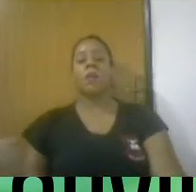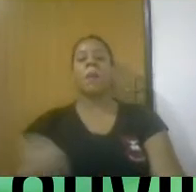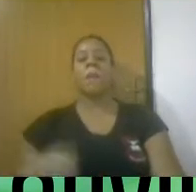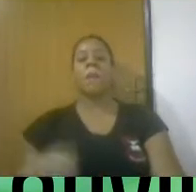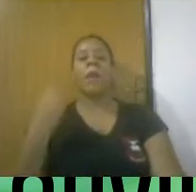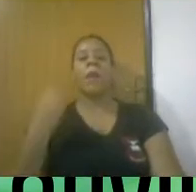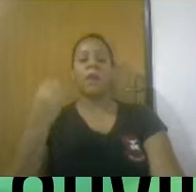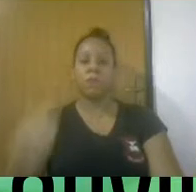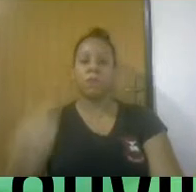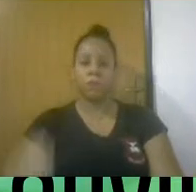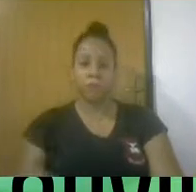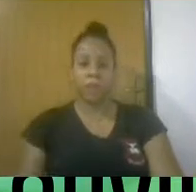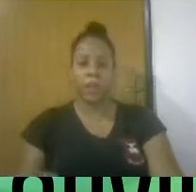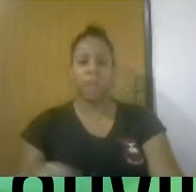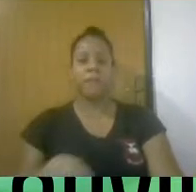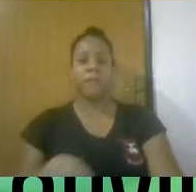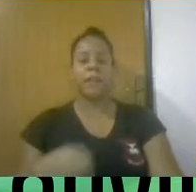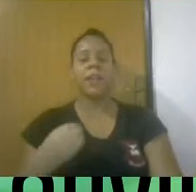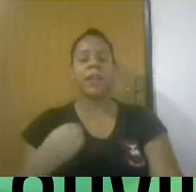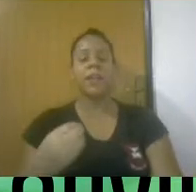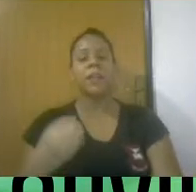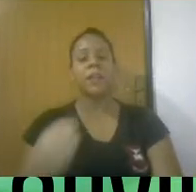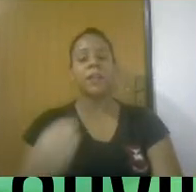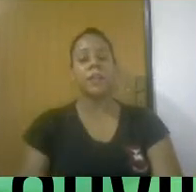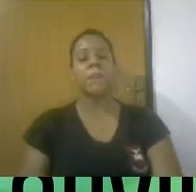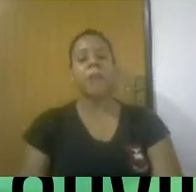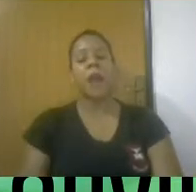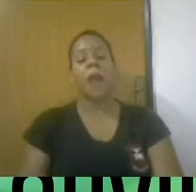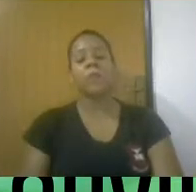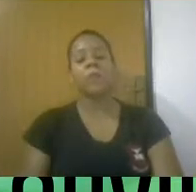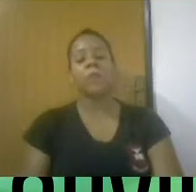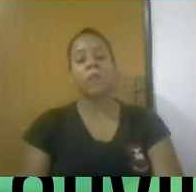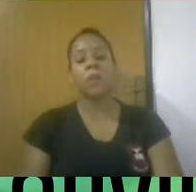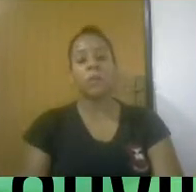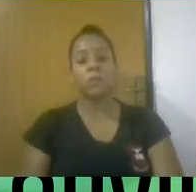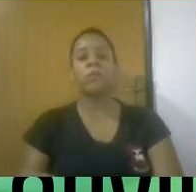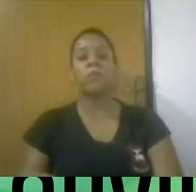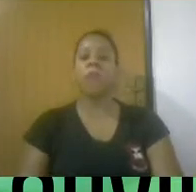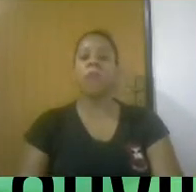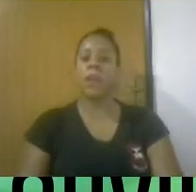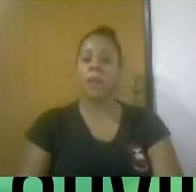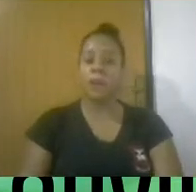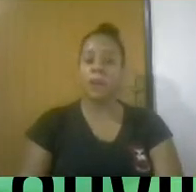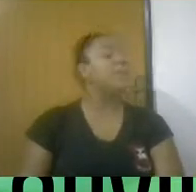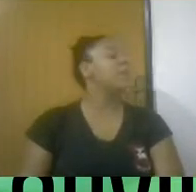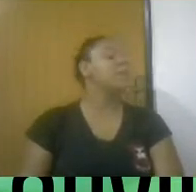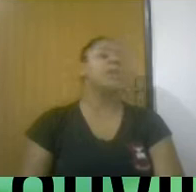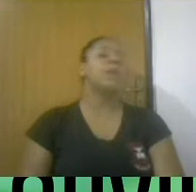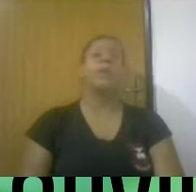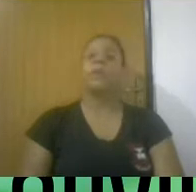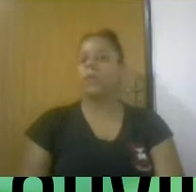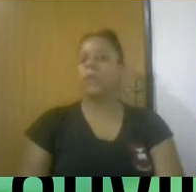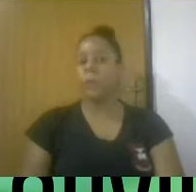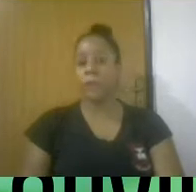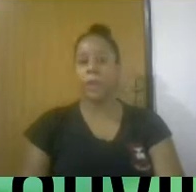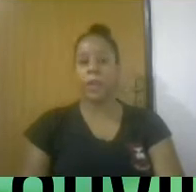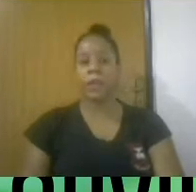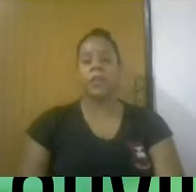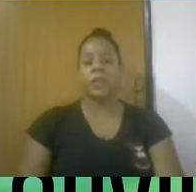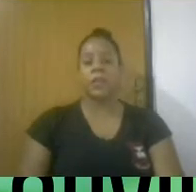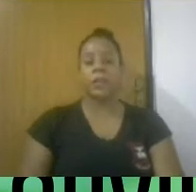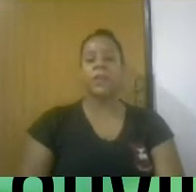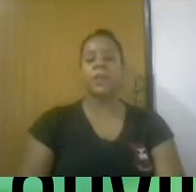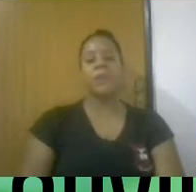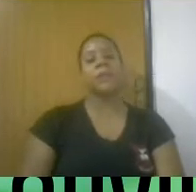tinha o papel, né, ele deveria exercer a função do rei, mas ele não era o